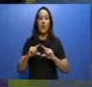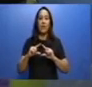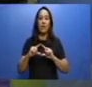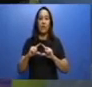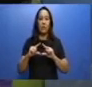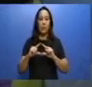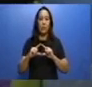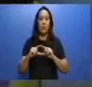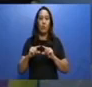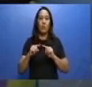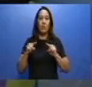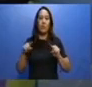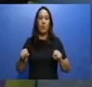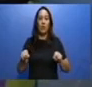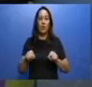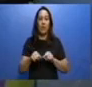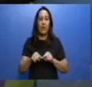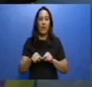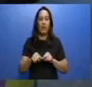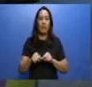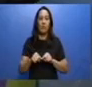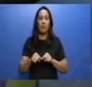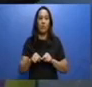identificam aí? Observa bem.